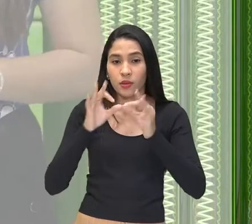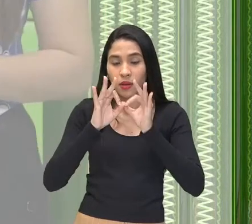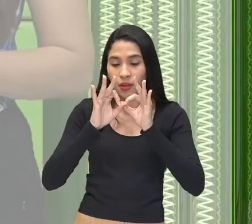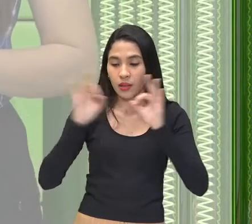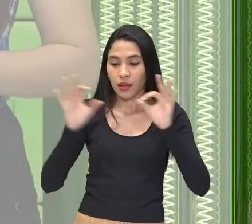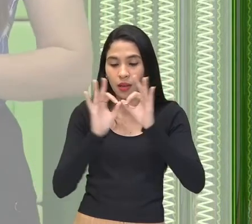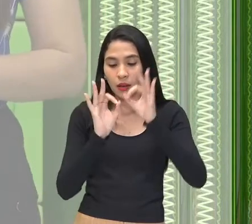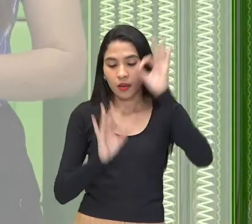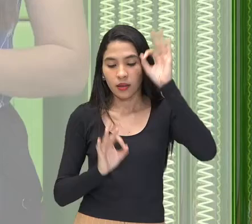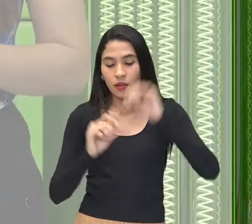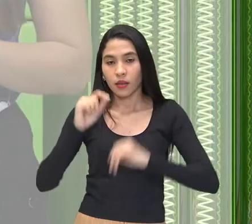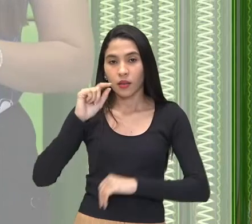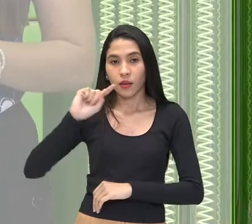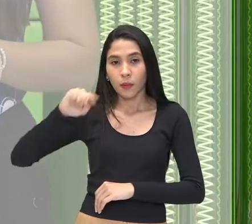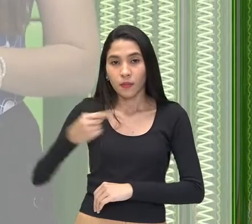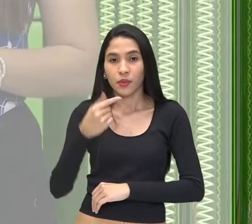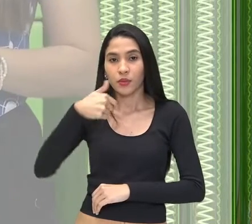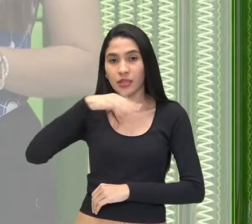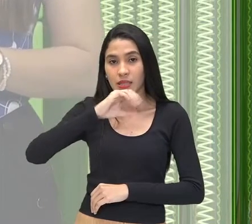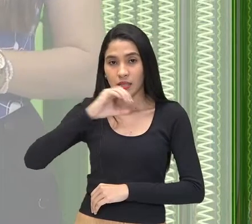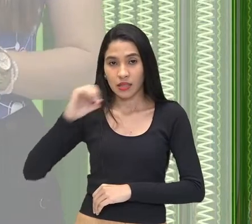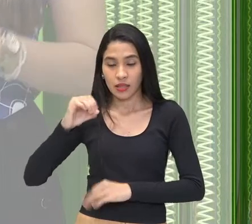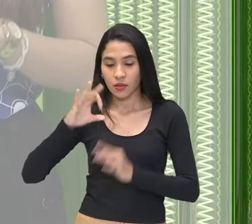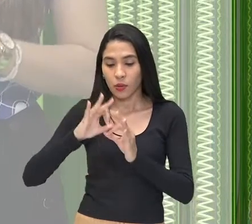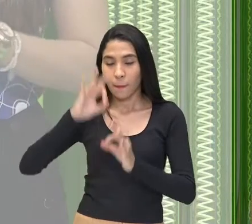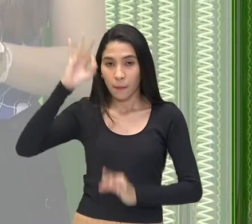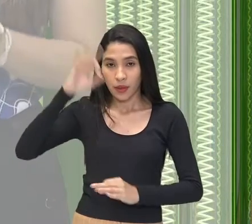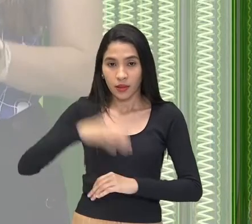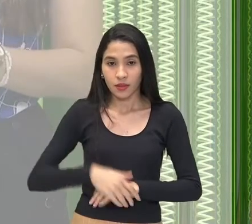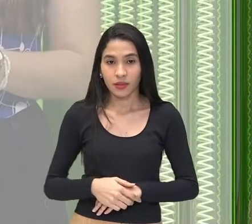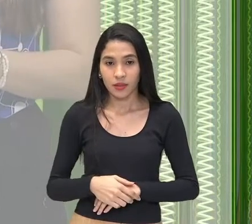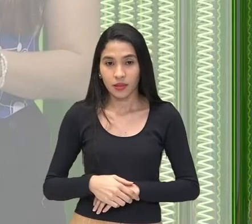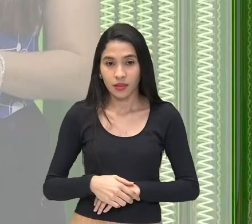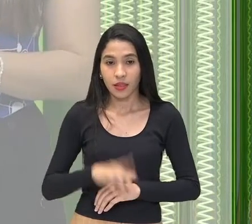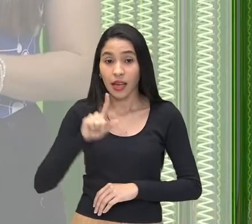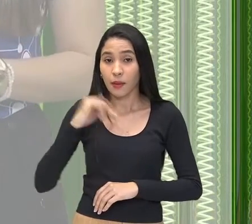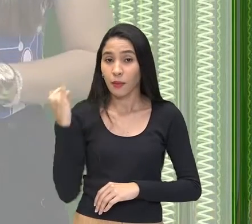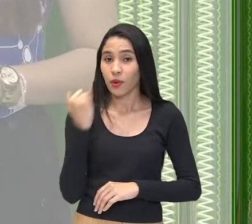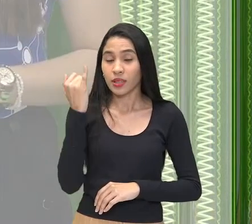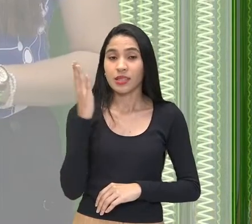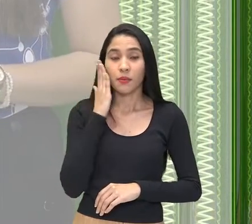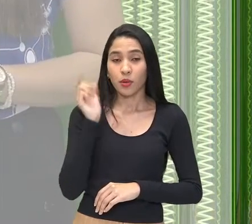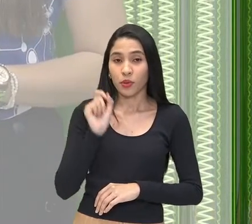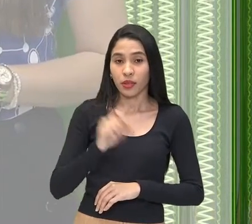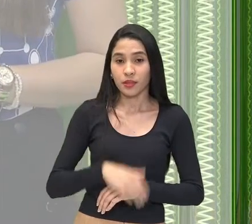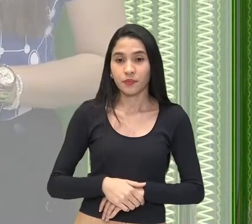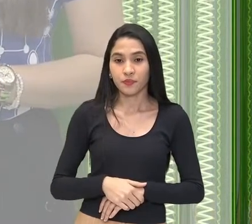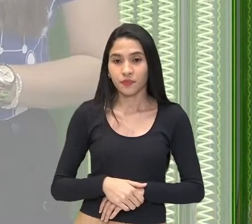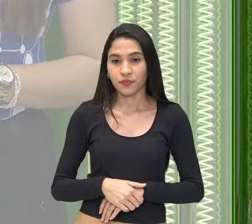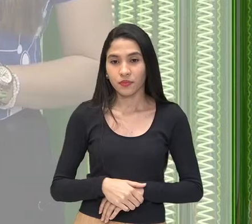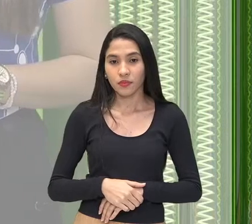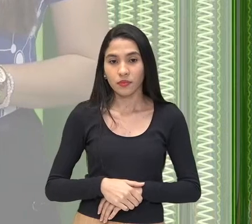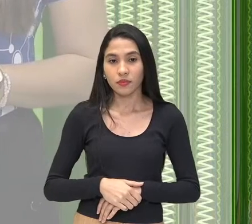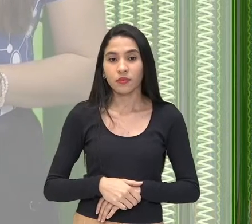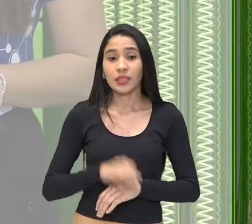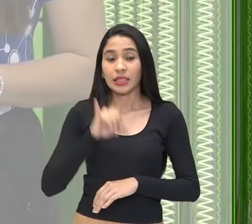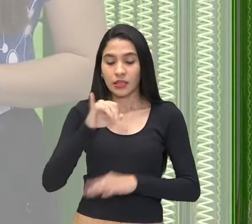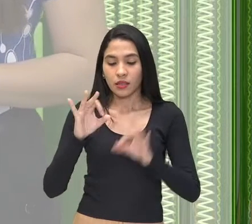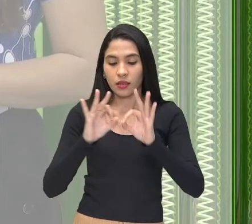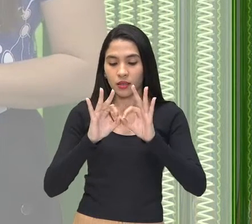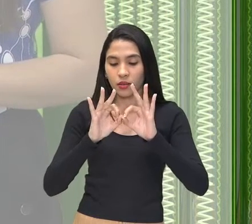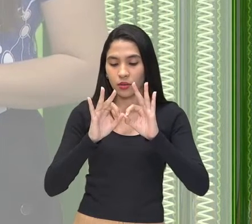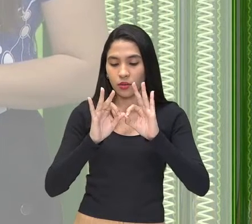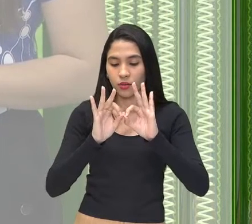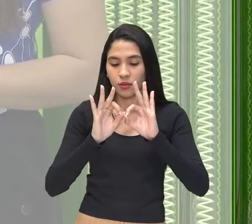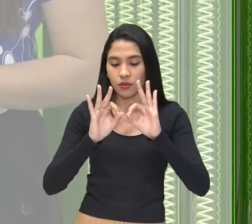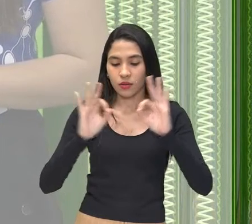é 1.700 metros. E aí, o que é importante a gente saber? Que quanto mais longe do nível do mar, que